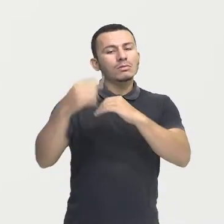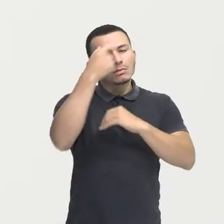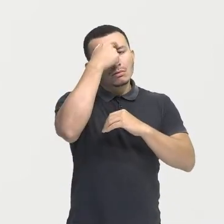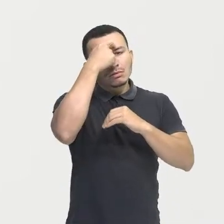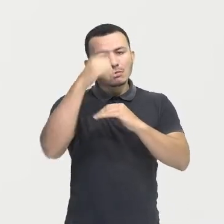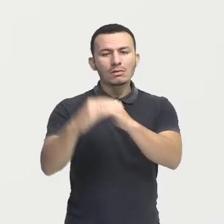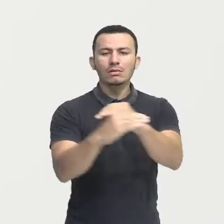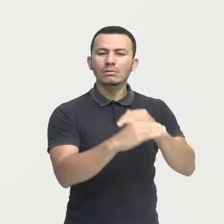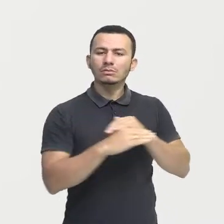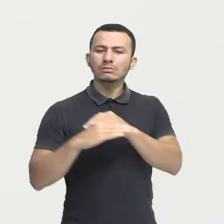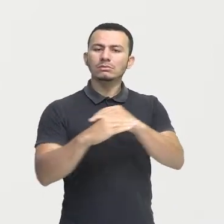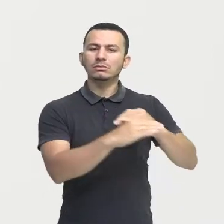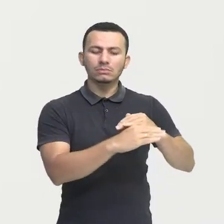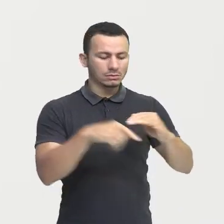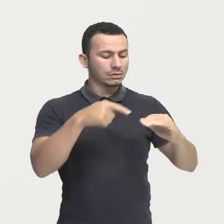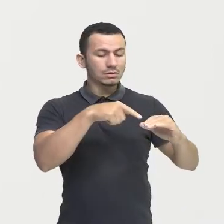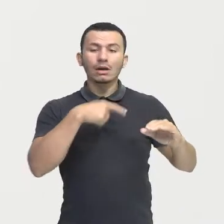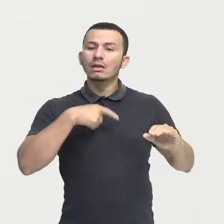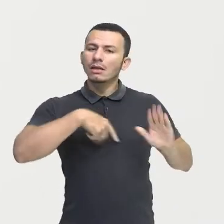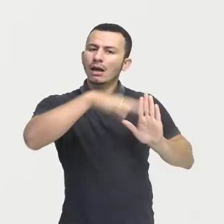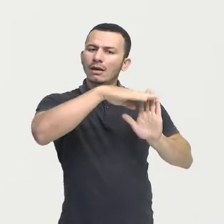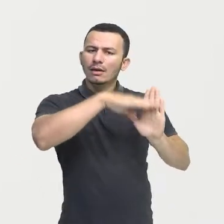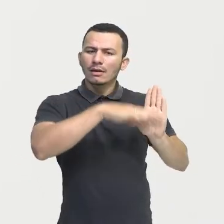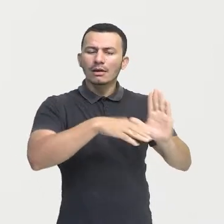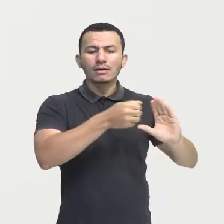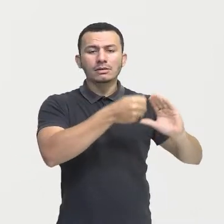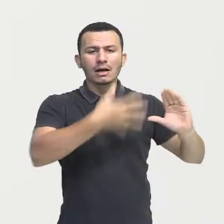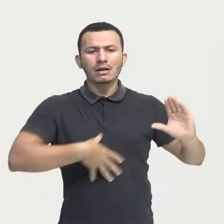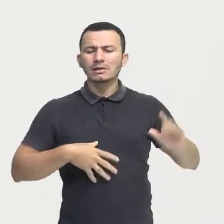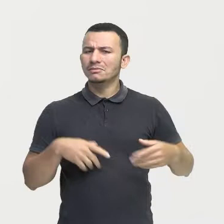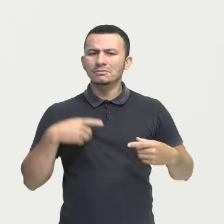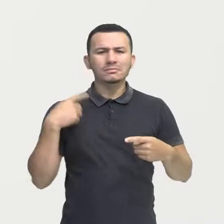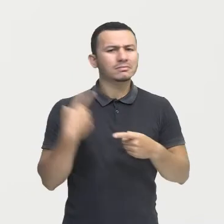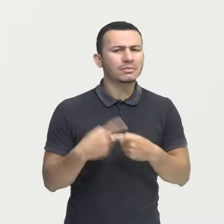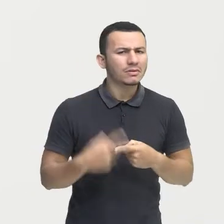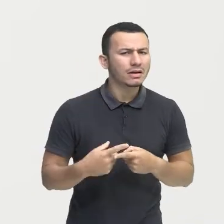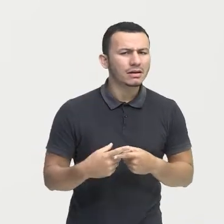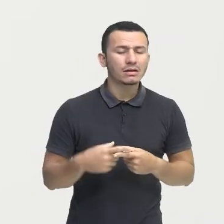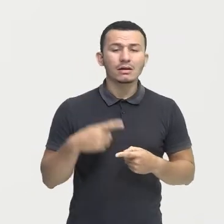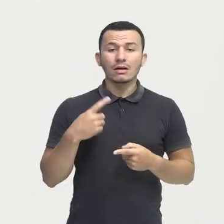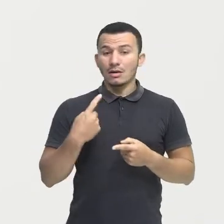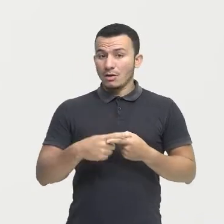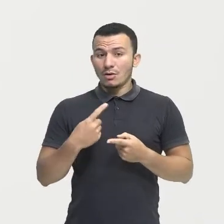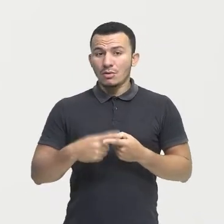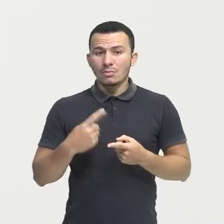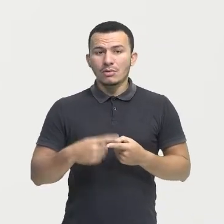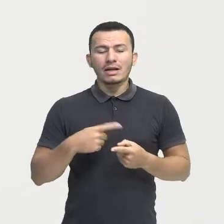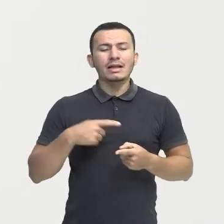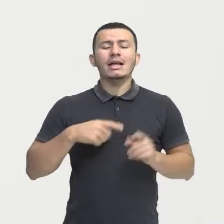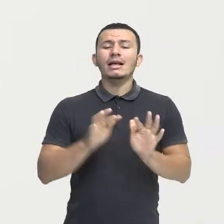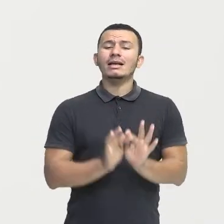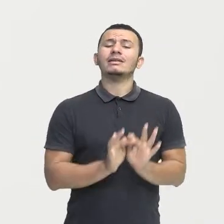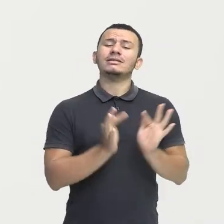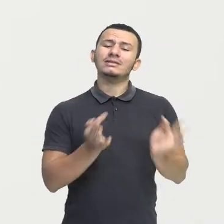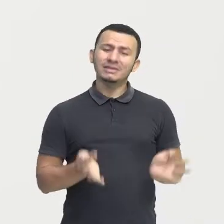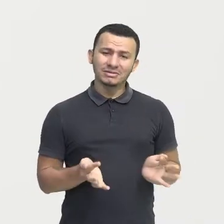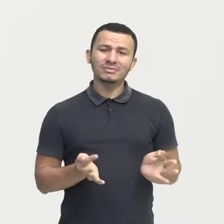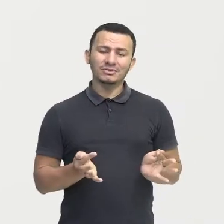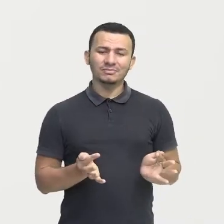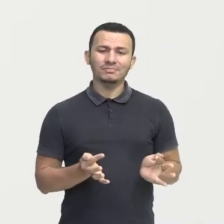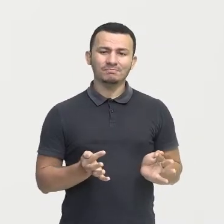comum, ele se caracteriza muitas vezes por ser extremamente simplista.